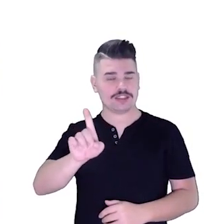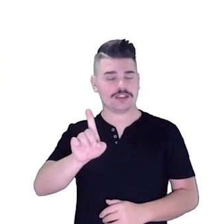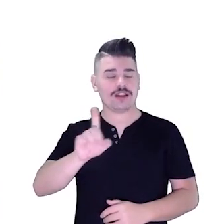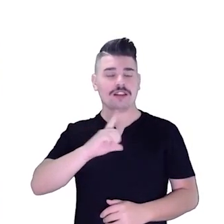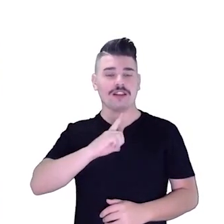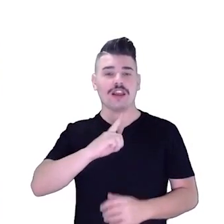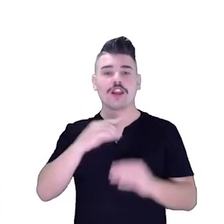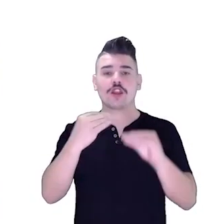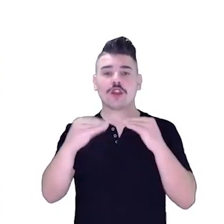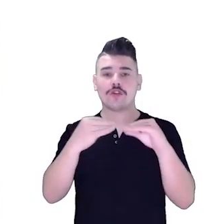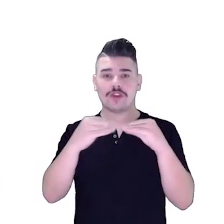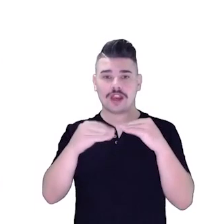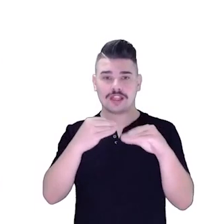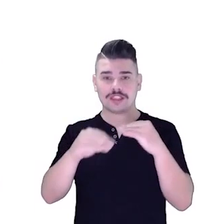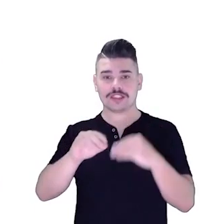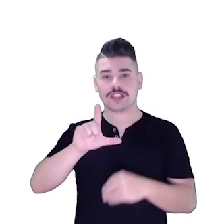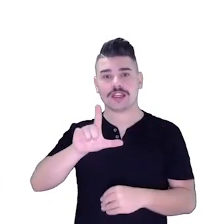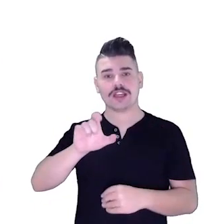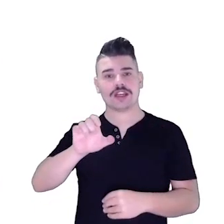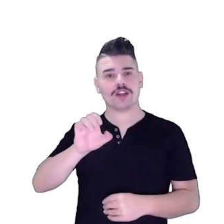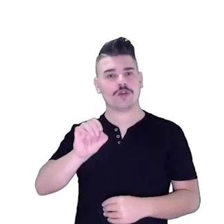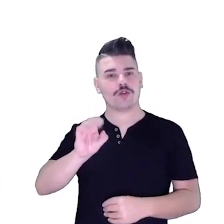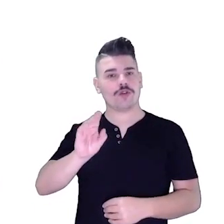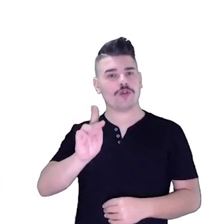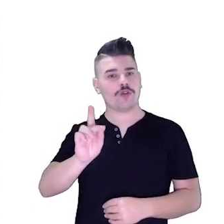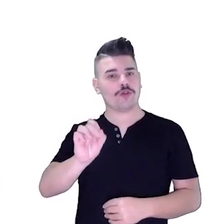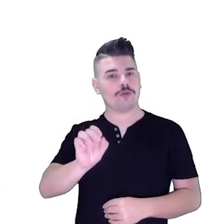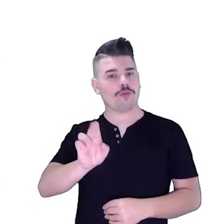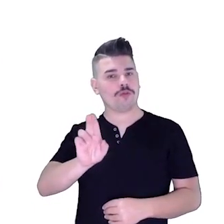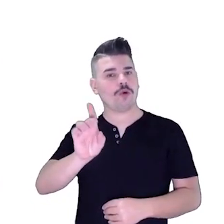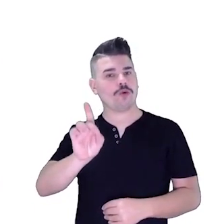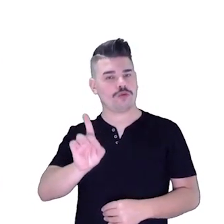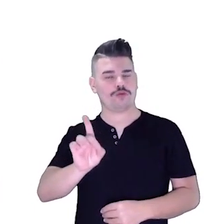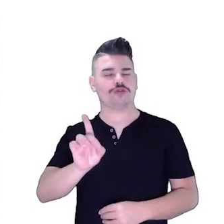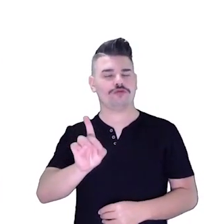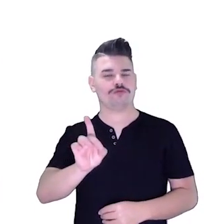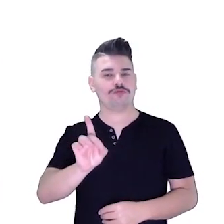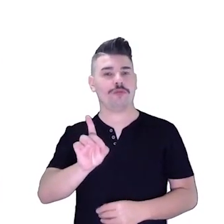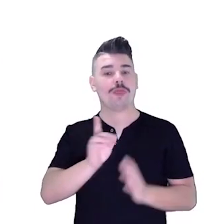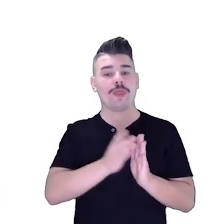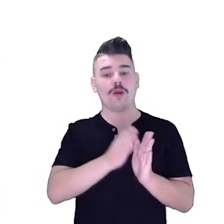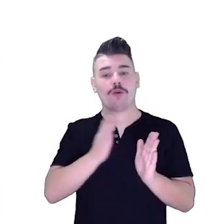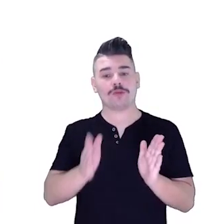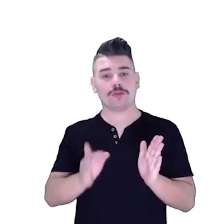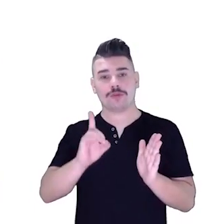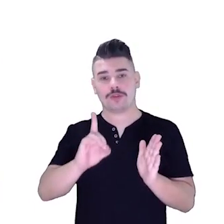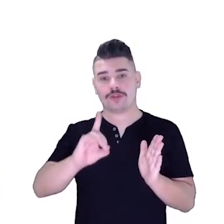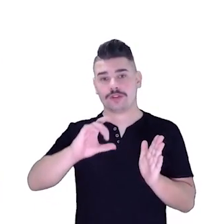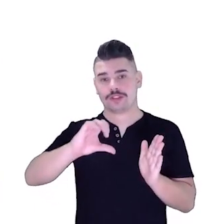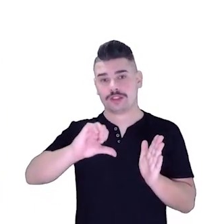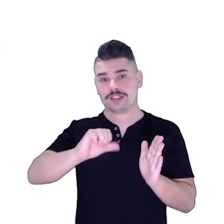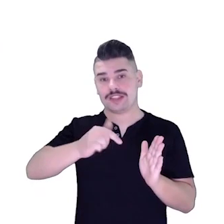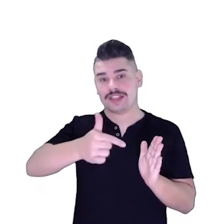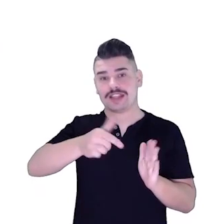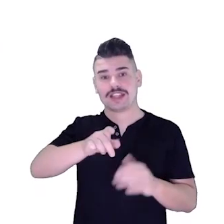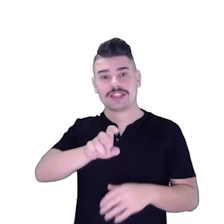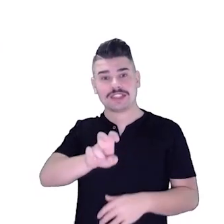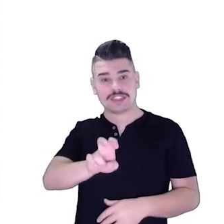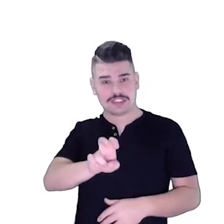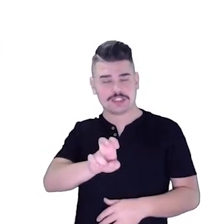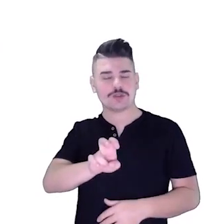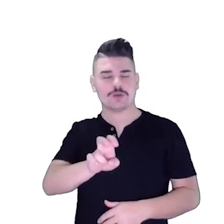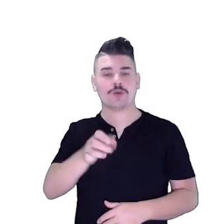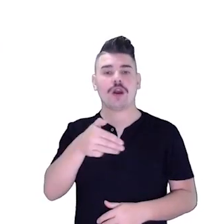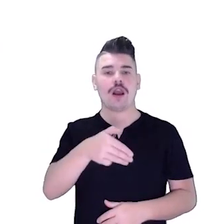de novelas do Leopold von Sacher Masoch. E que, a partir de 75,